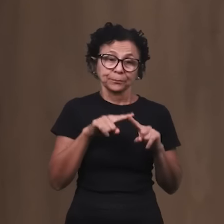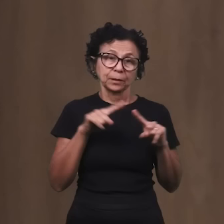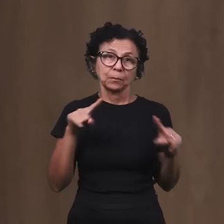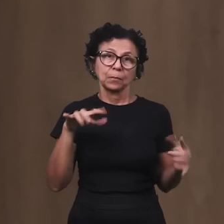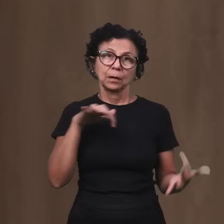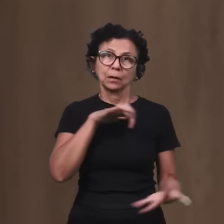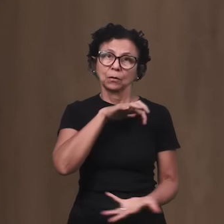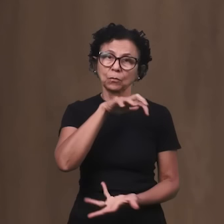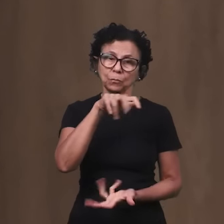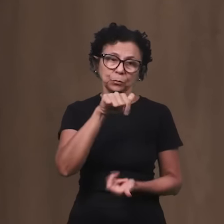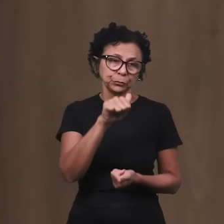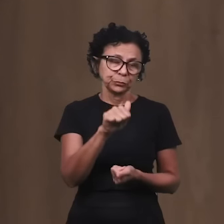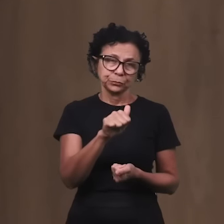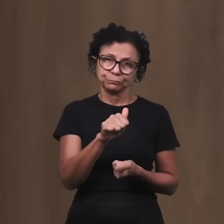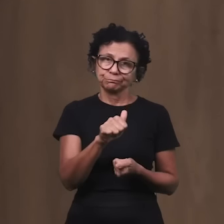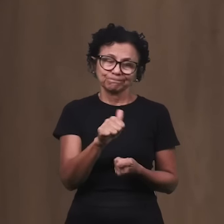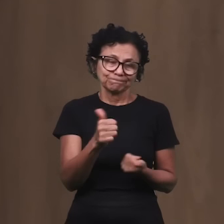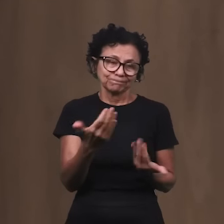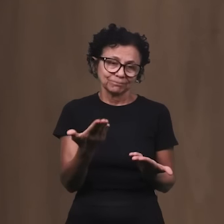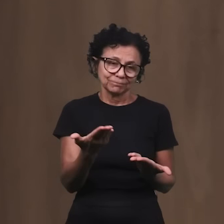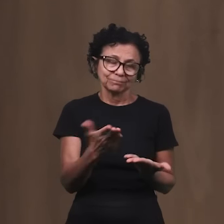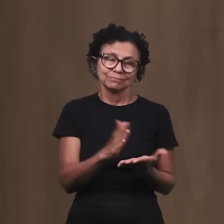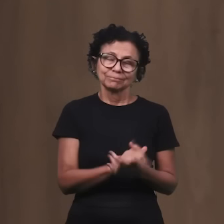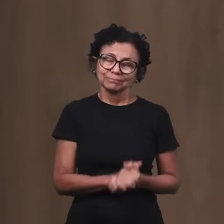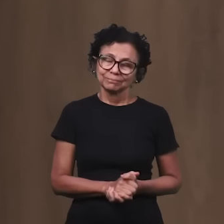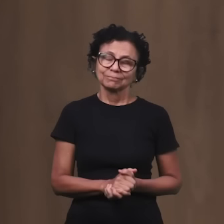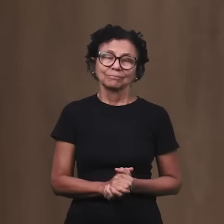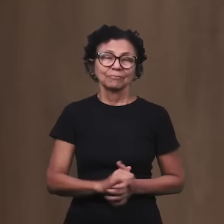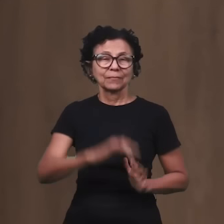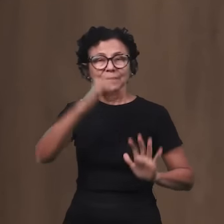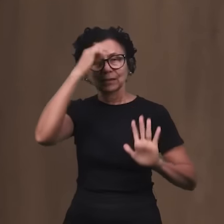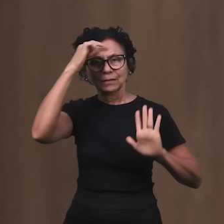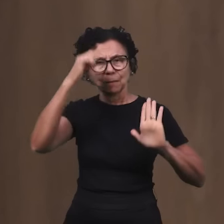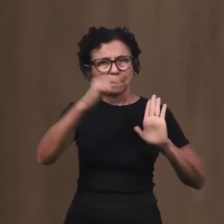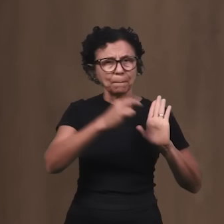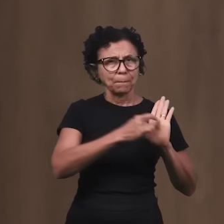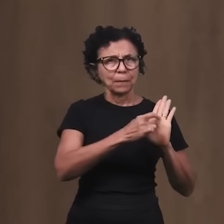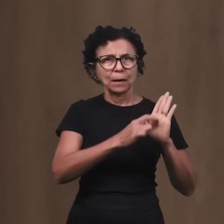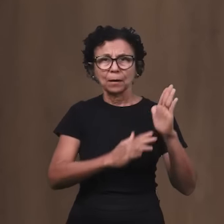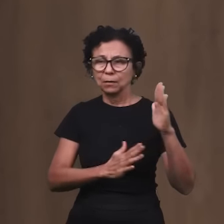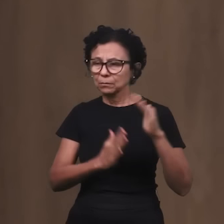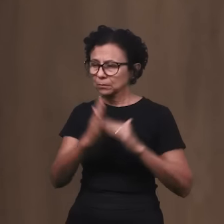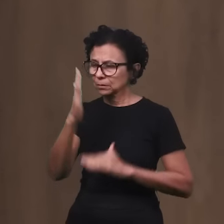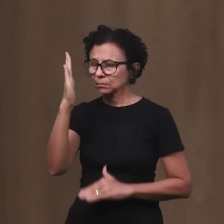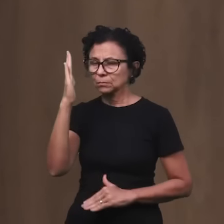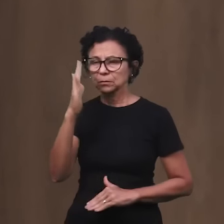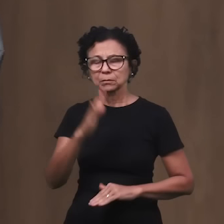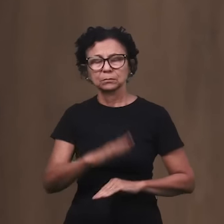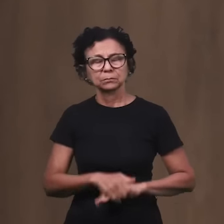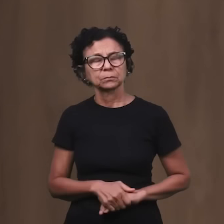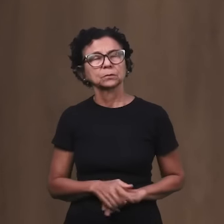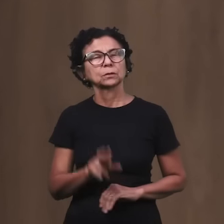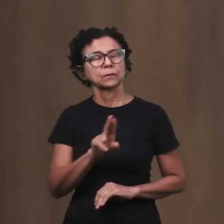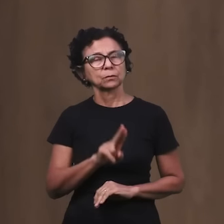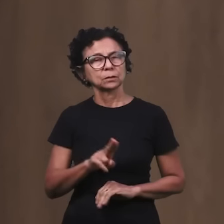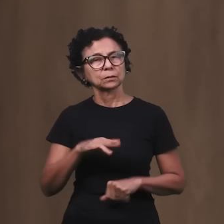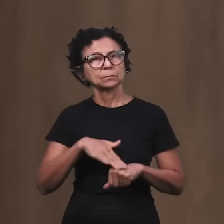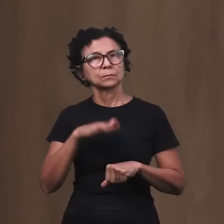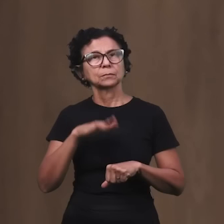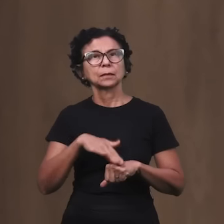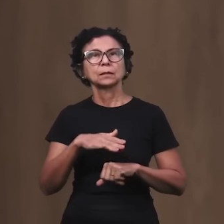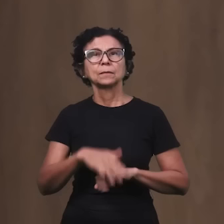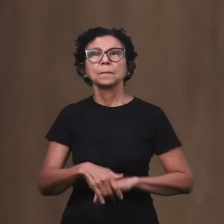se tornando isso. Então, a inteligência artificial cada vez mais dentro do consultório. Por exemplo, como eu falei no episódio